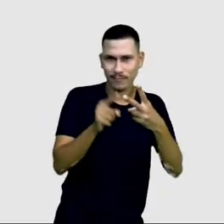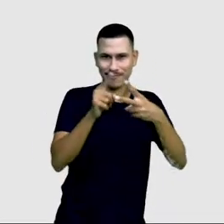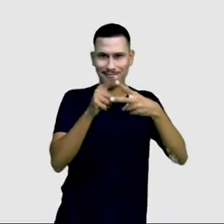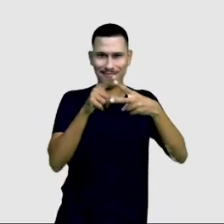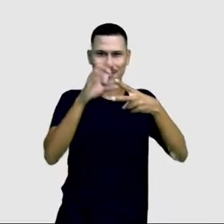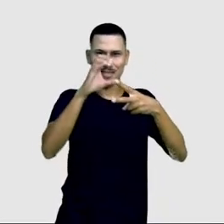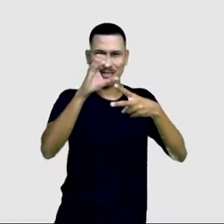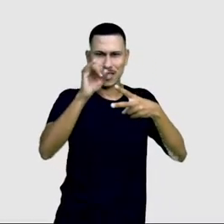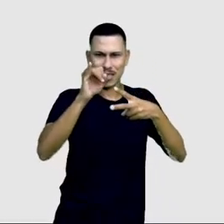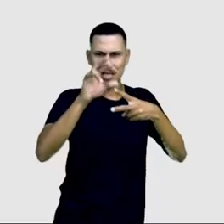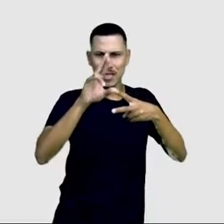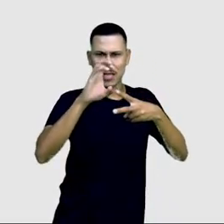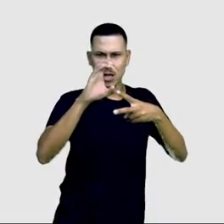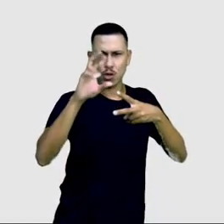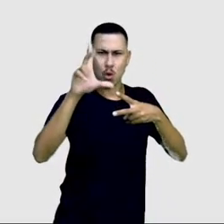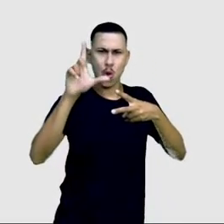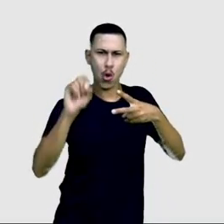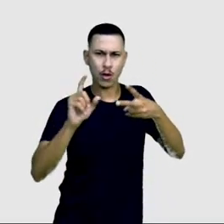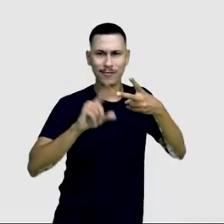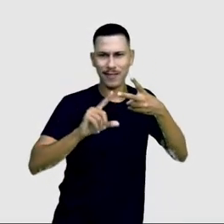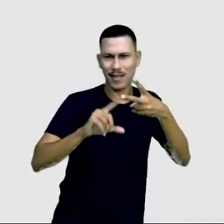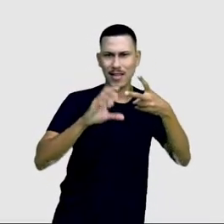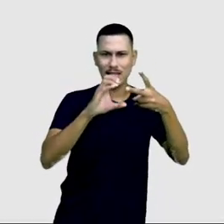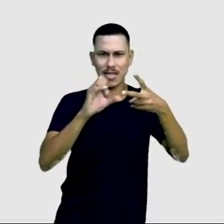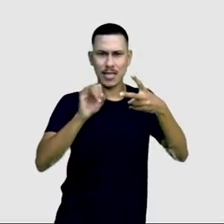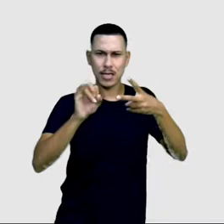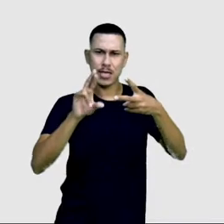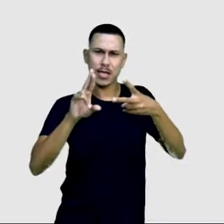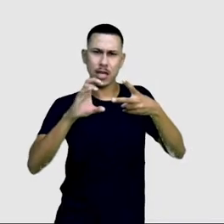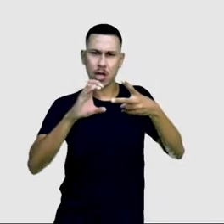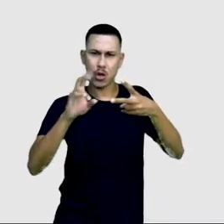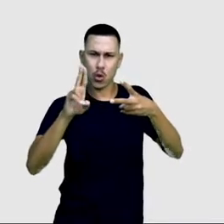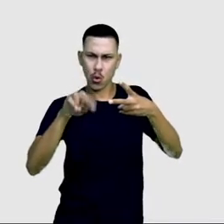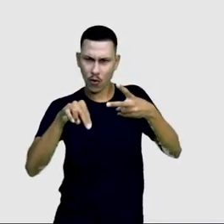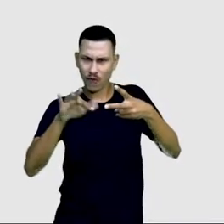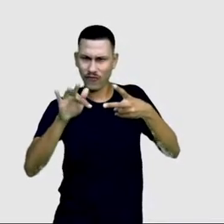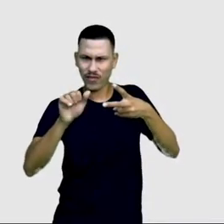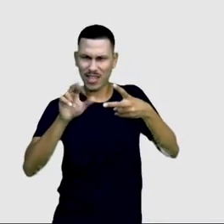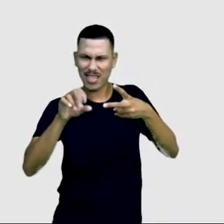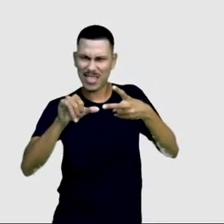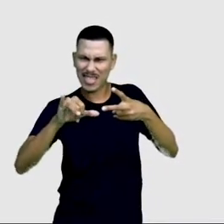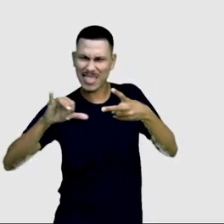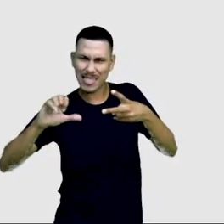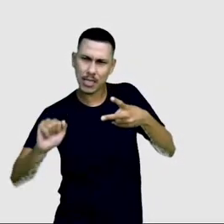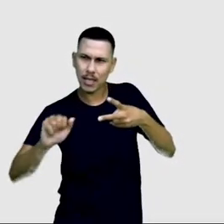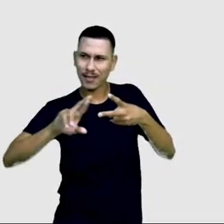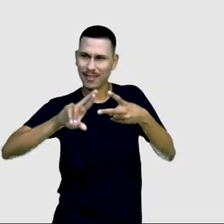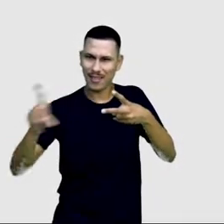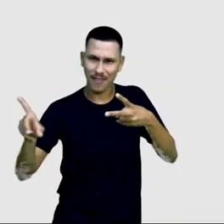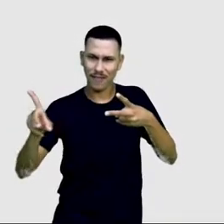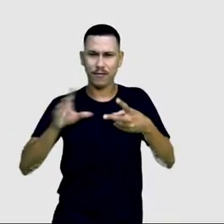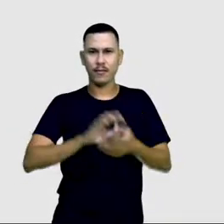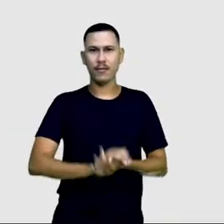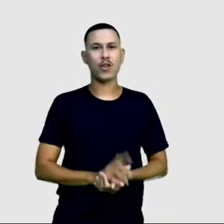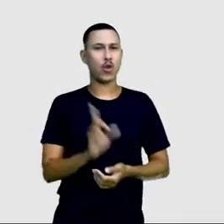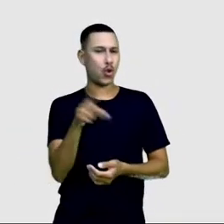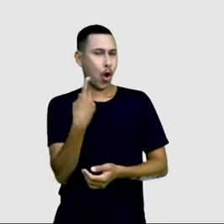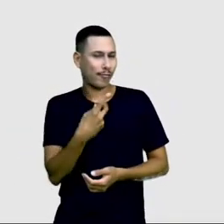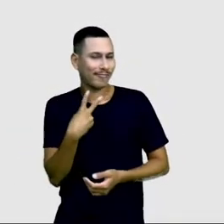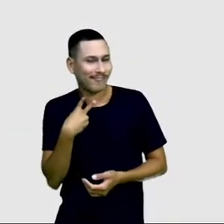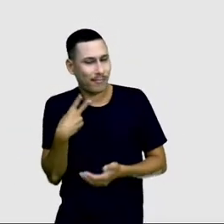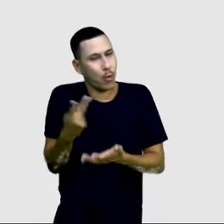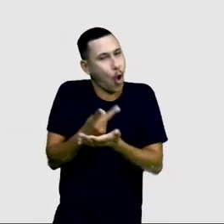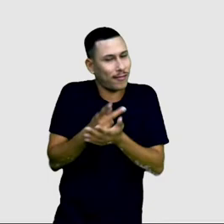com o círculo, aqui também e aqui também. Tá certo? Circunferência mais círculo. Não vamos errar mais